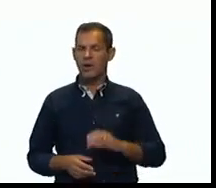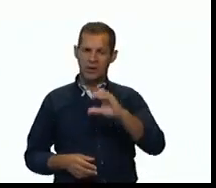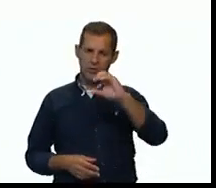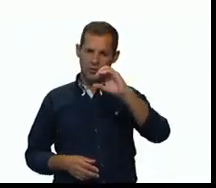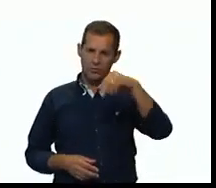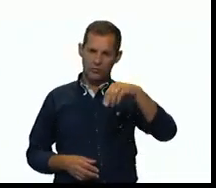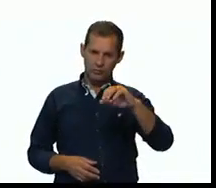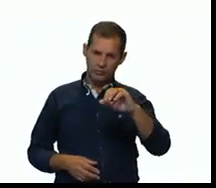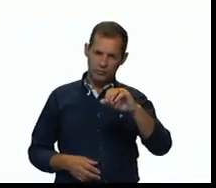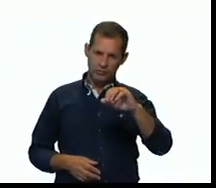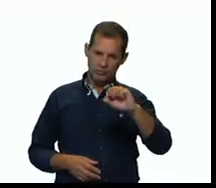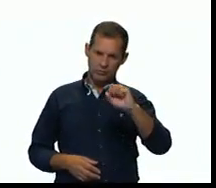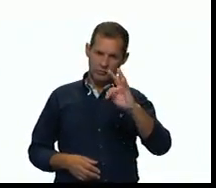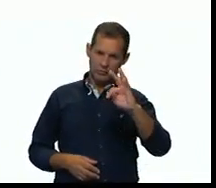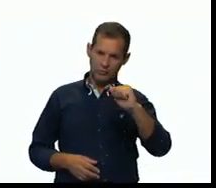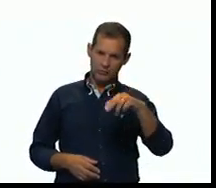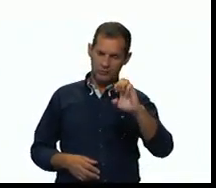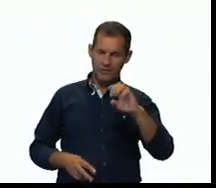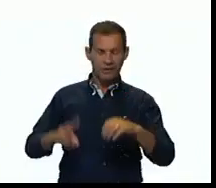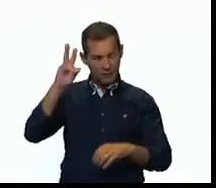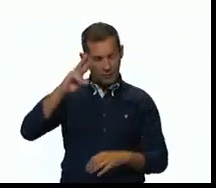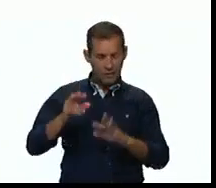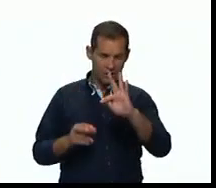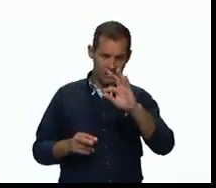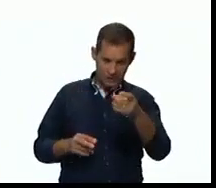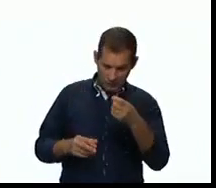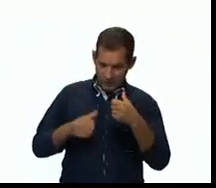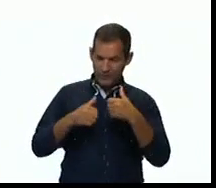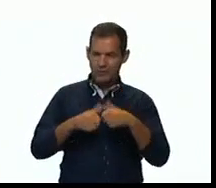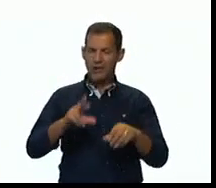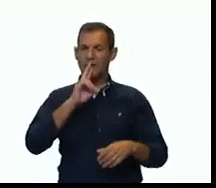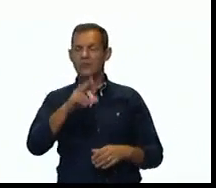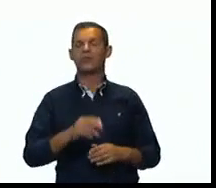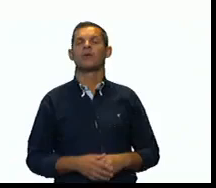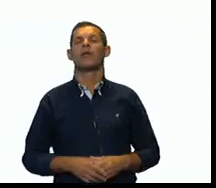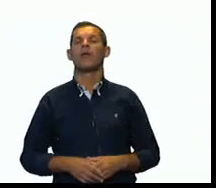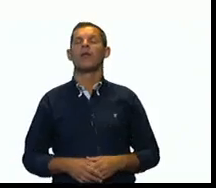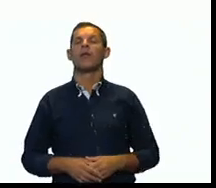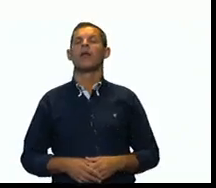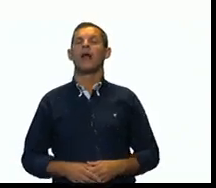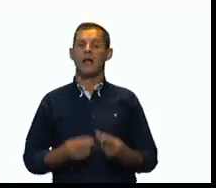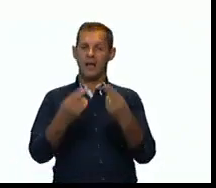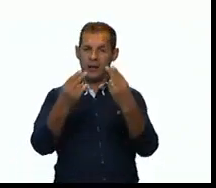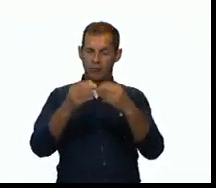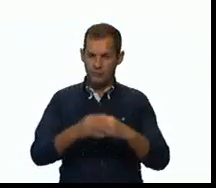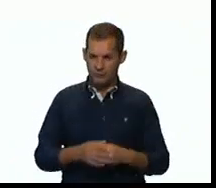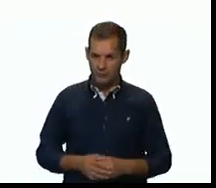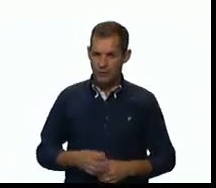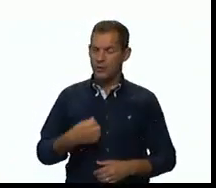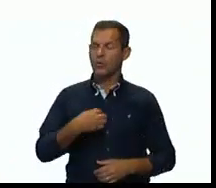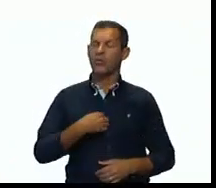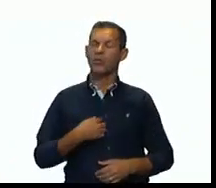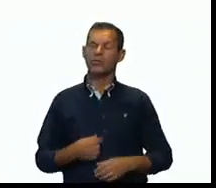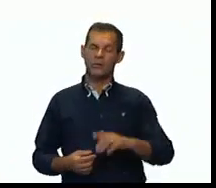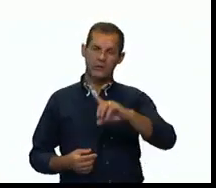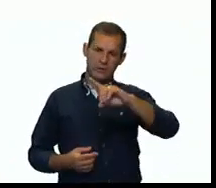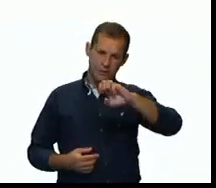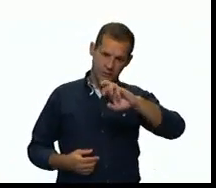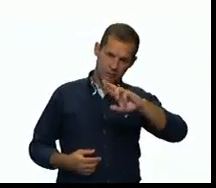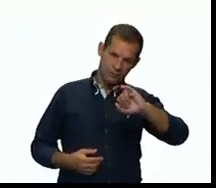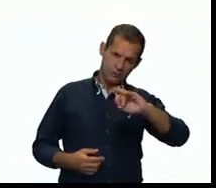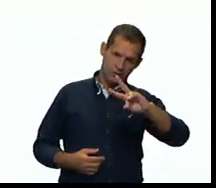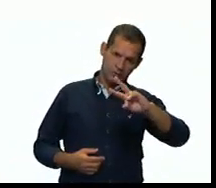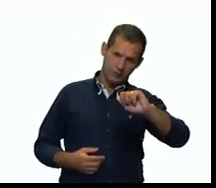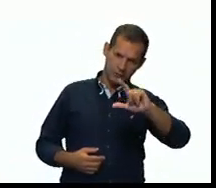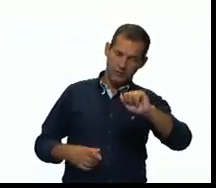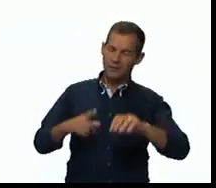constante. Lembrando que essa f de x ela tem que satisfazer a seguinte igualdade. Quando eu derivá-la, eu